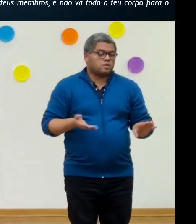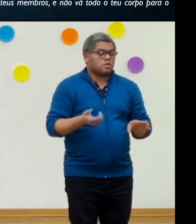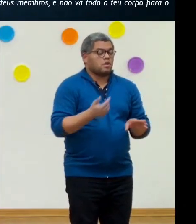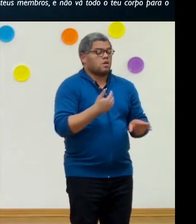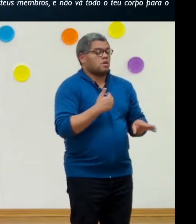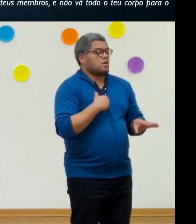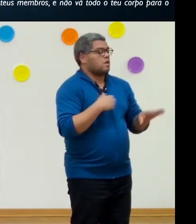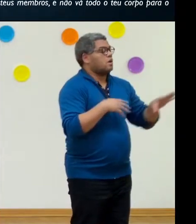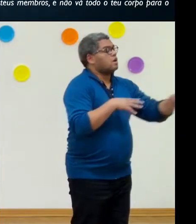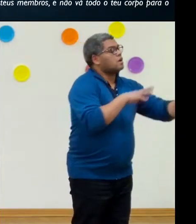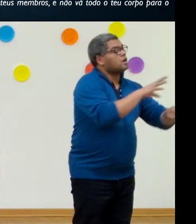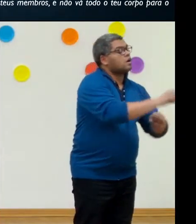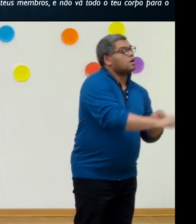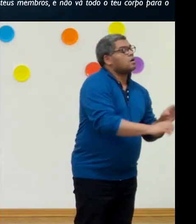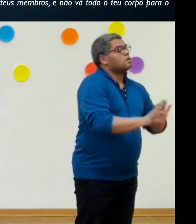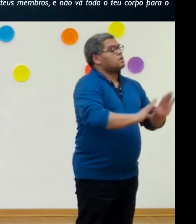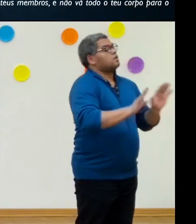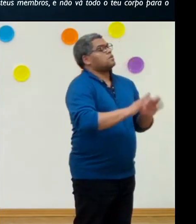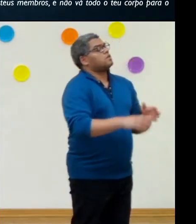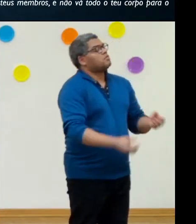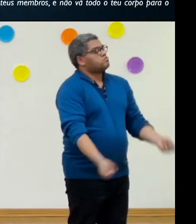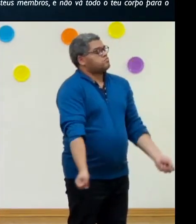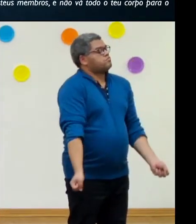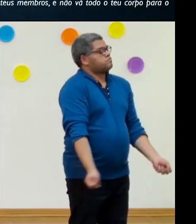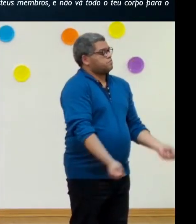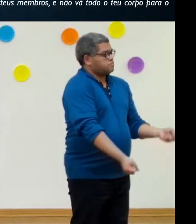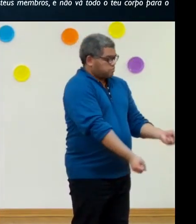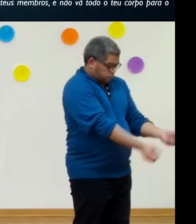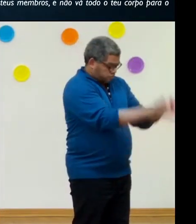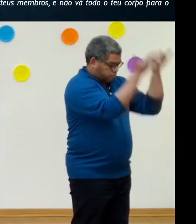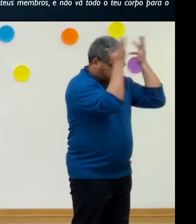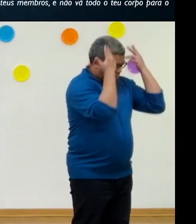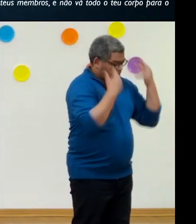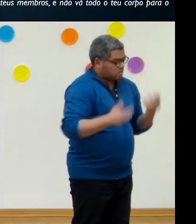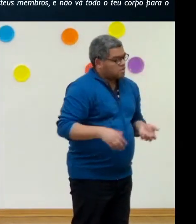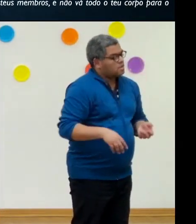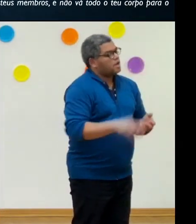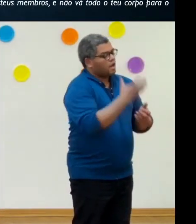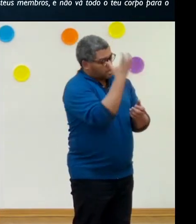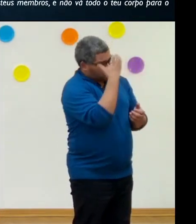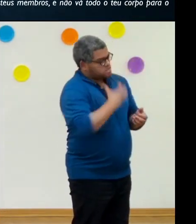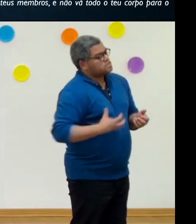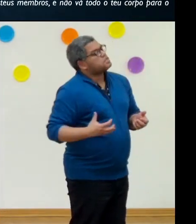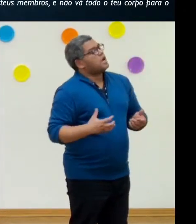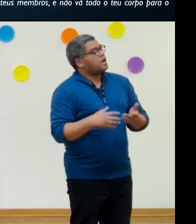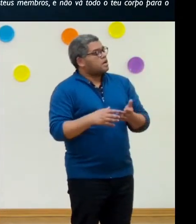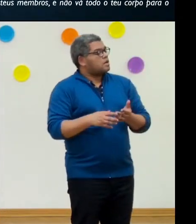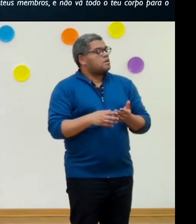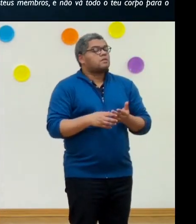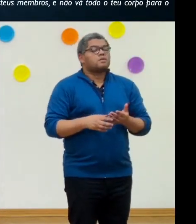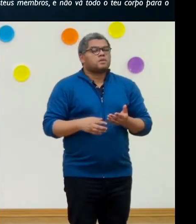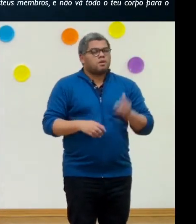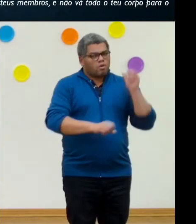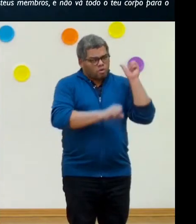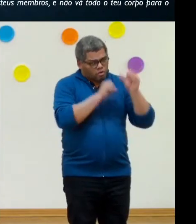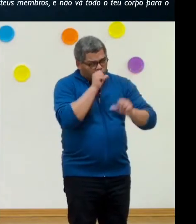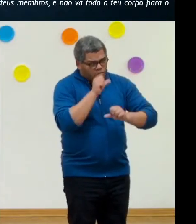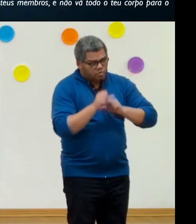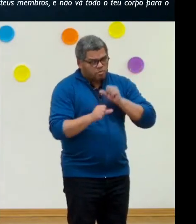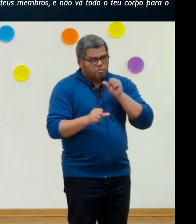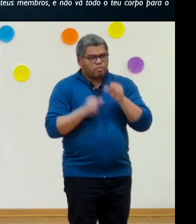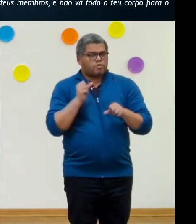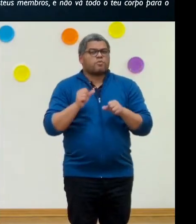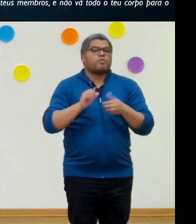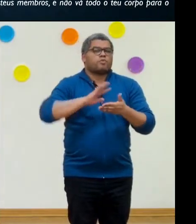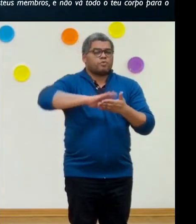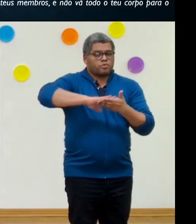não pegarei. Não é assim, é taca fogo. É radical, é esse o radicalismo. Mude o computador de lugar